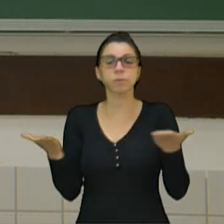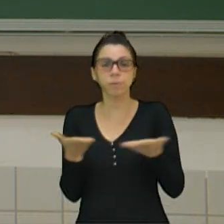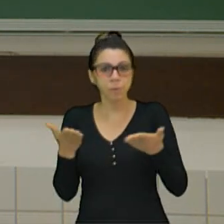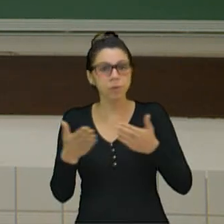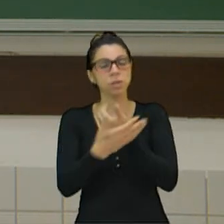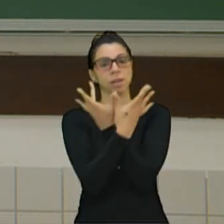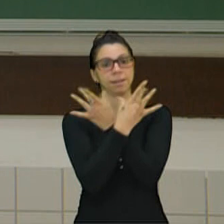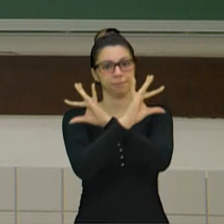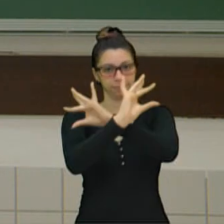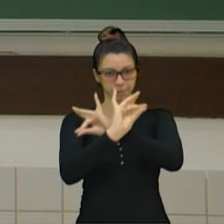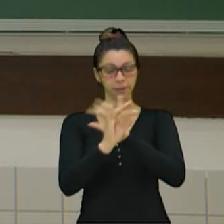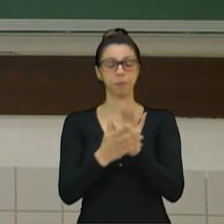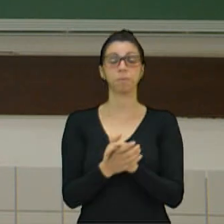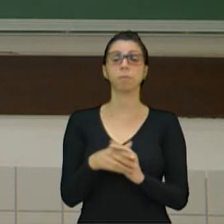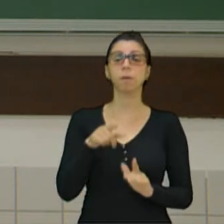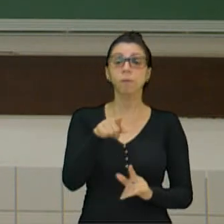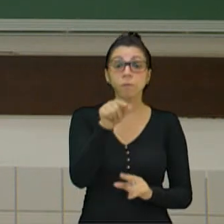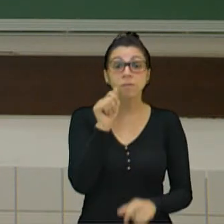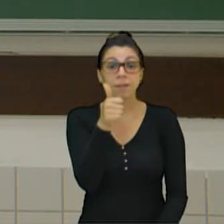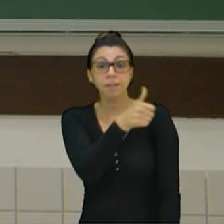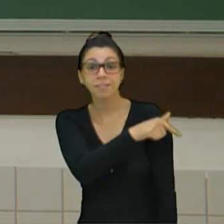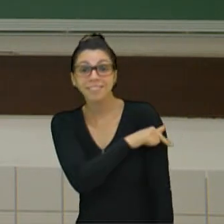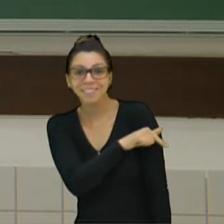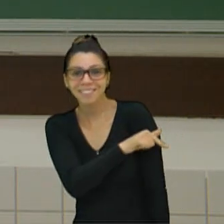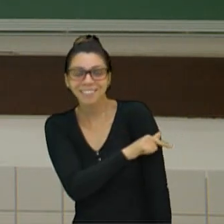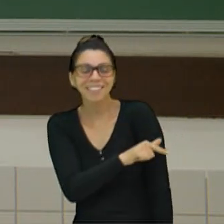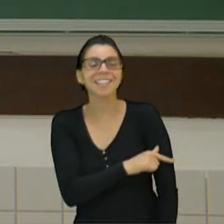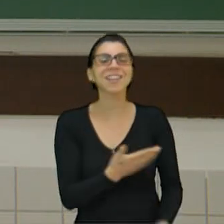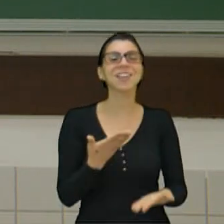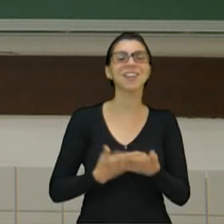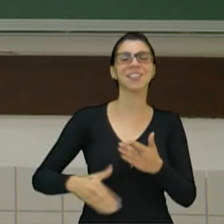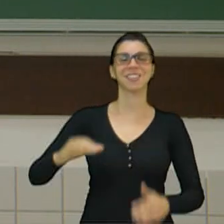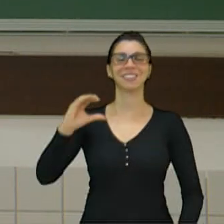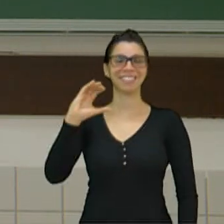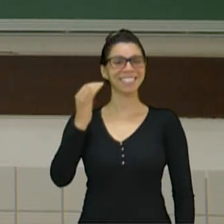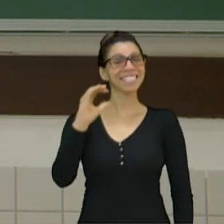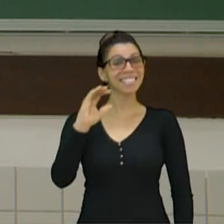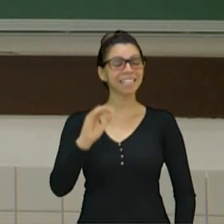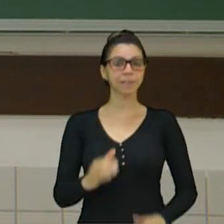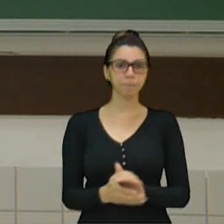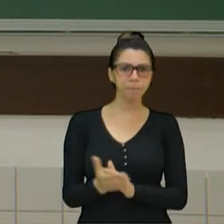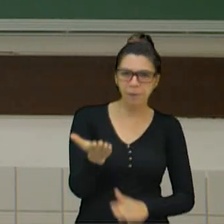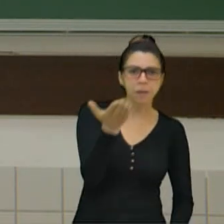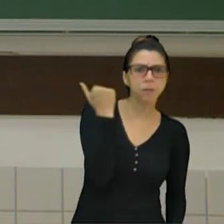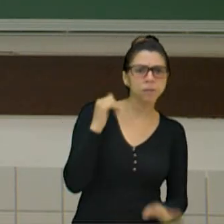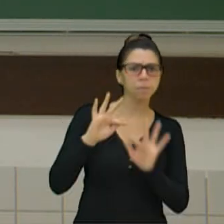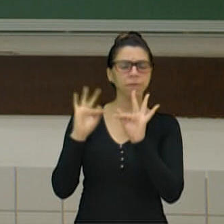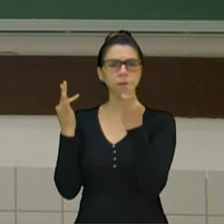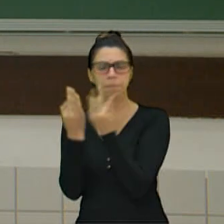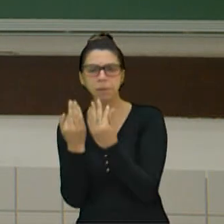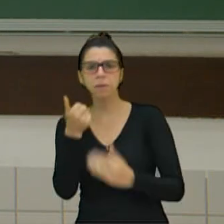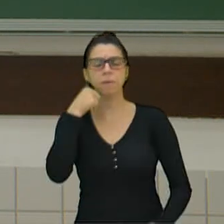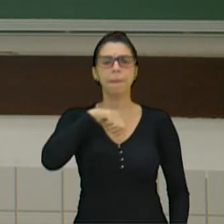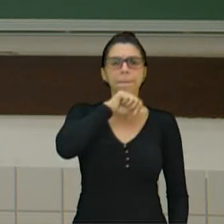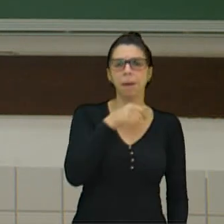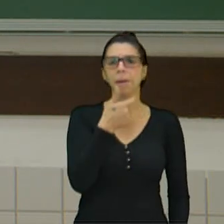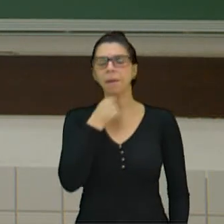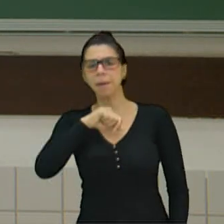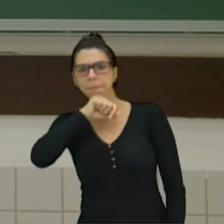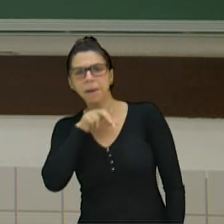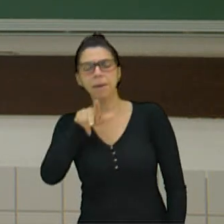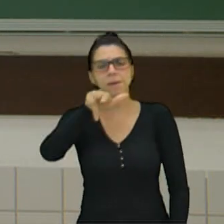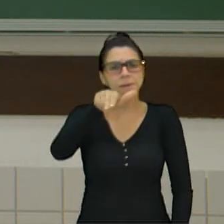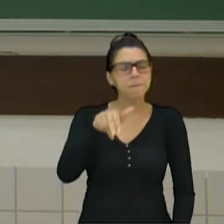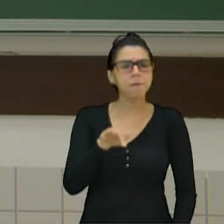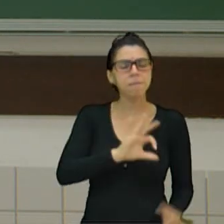estamos aqui para você que é do 7º ano com mais uma aula de ciências. Chama tua família aí, teus pais, teus irmãos, para assistir junto